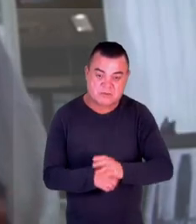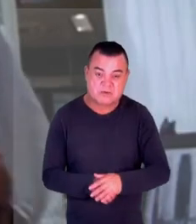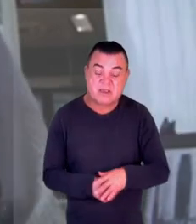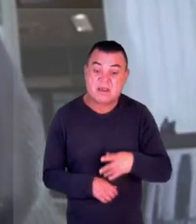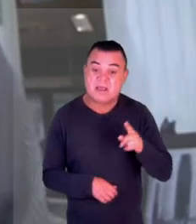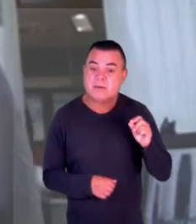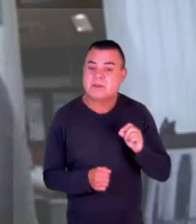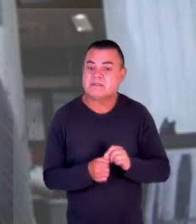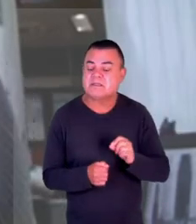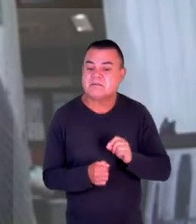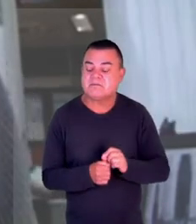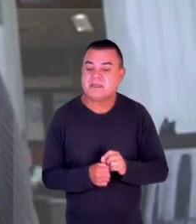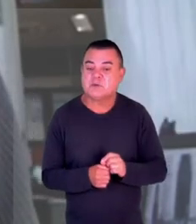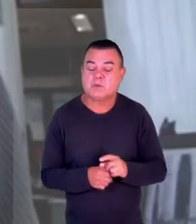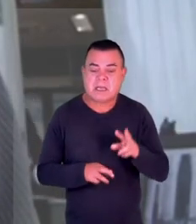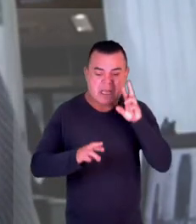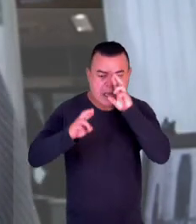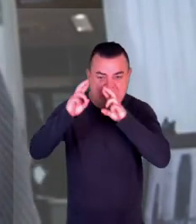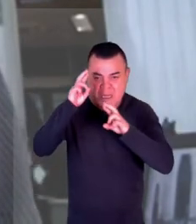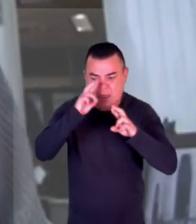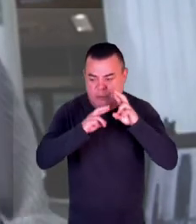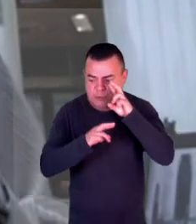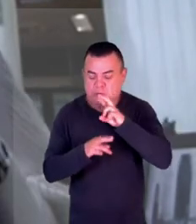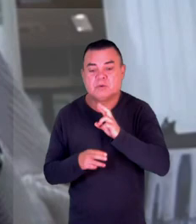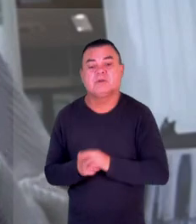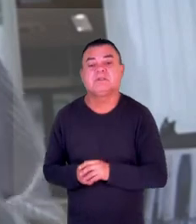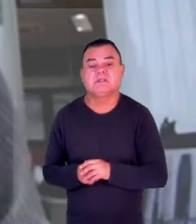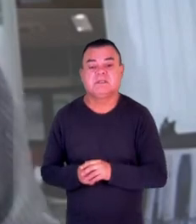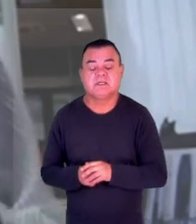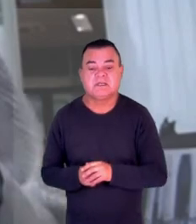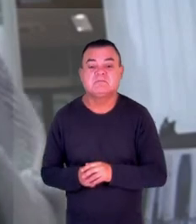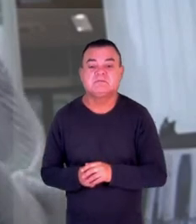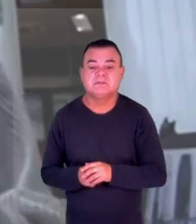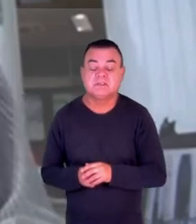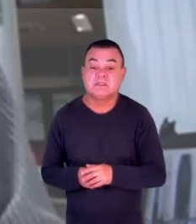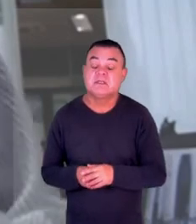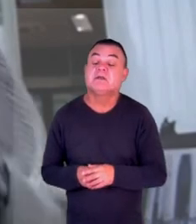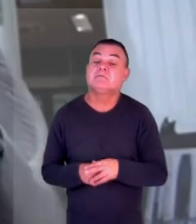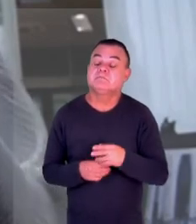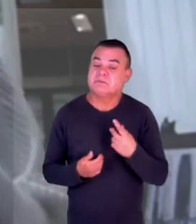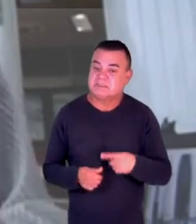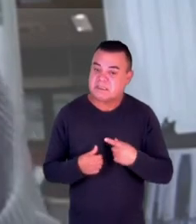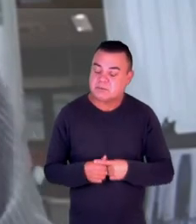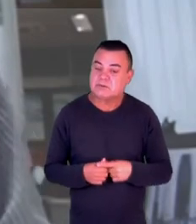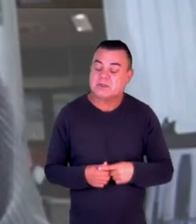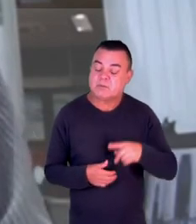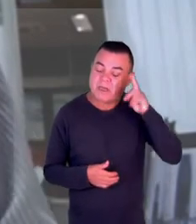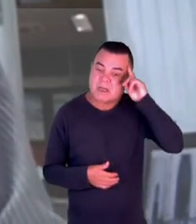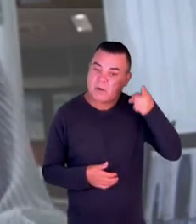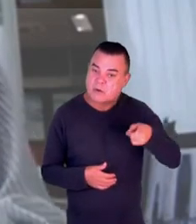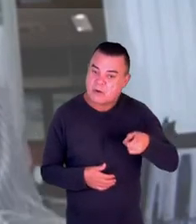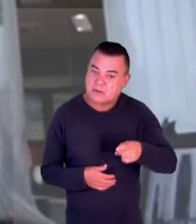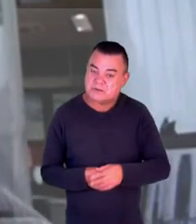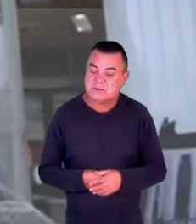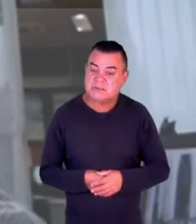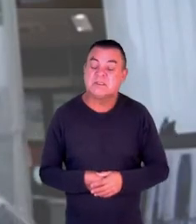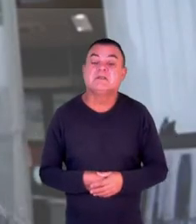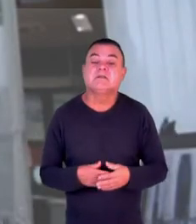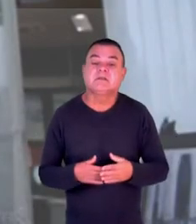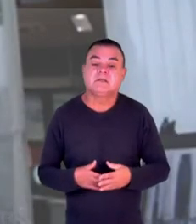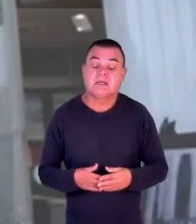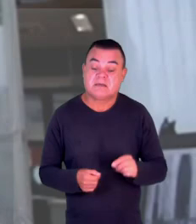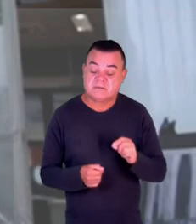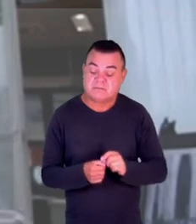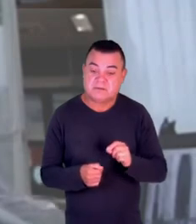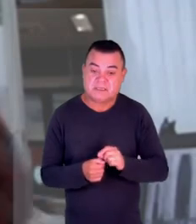feita uma auditoria né Nós temos um comando constitucional determinando a realização da